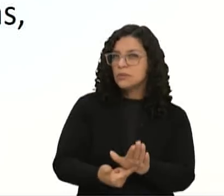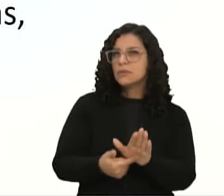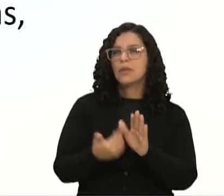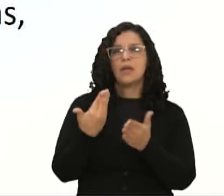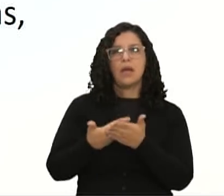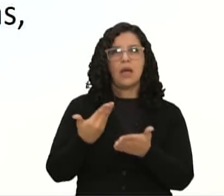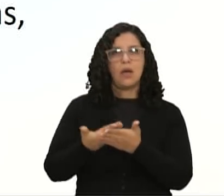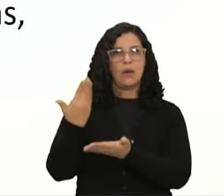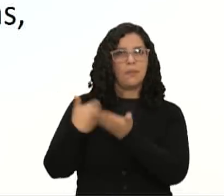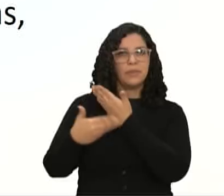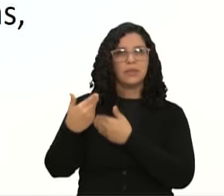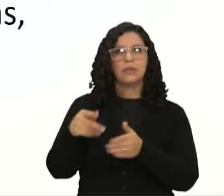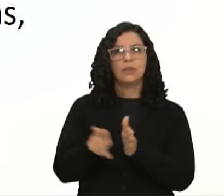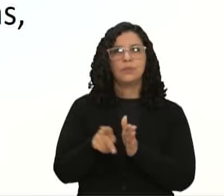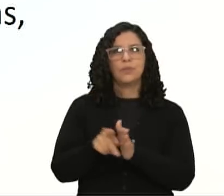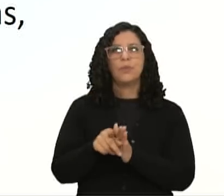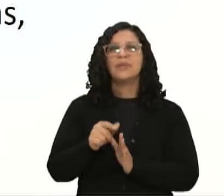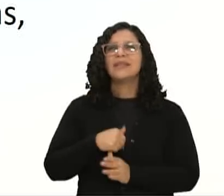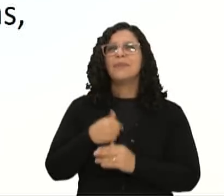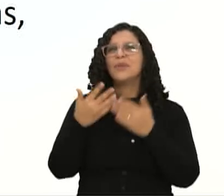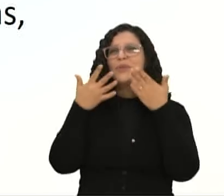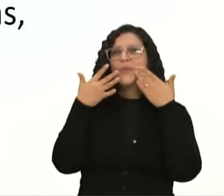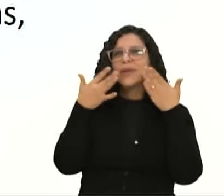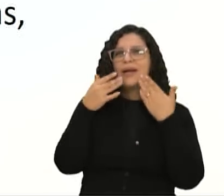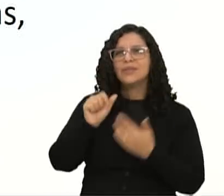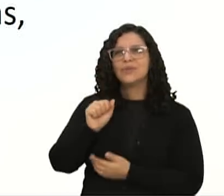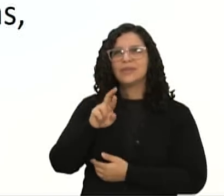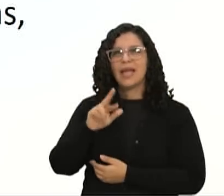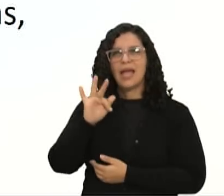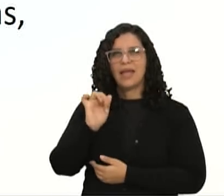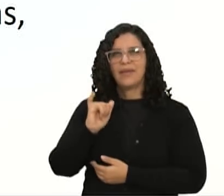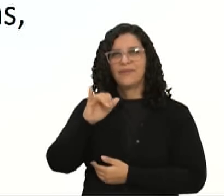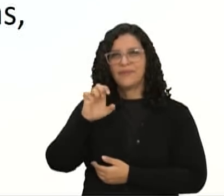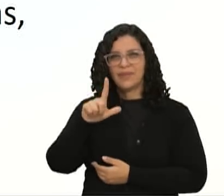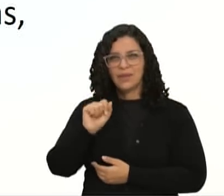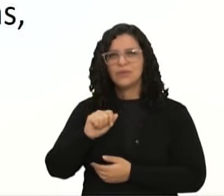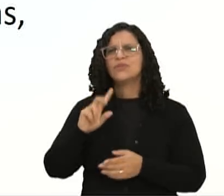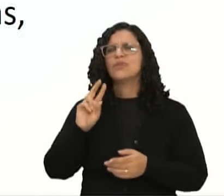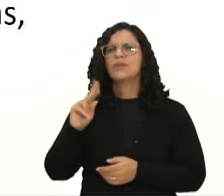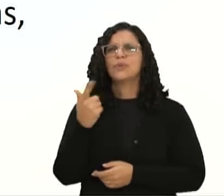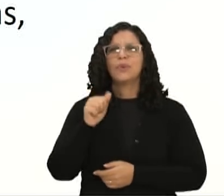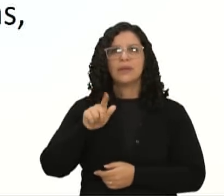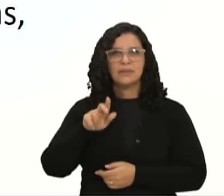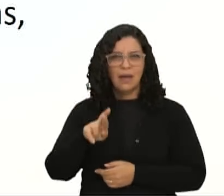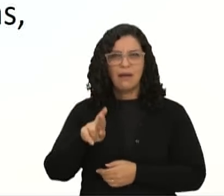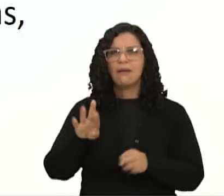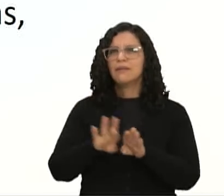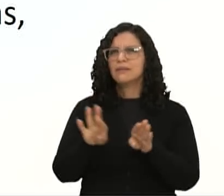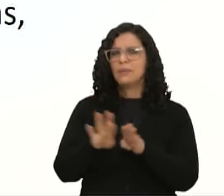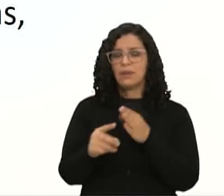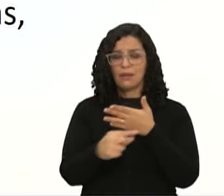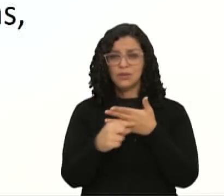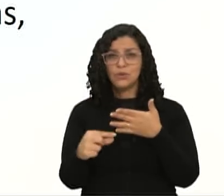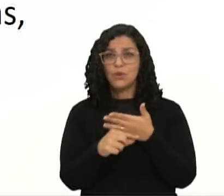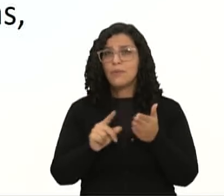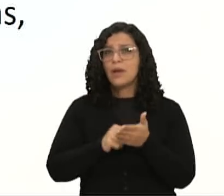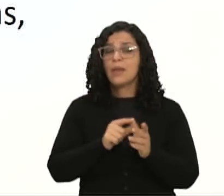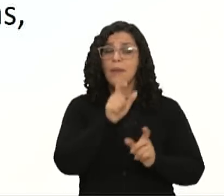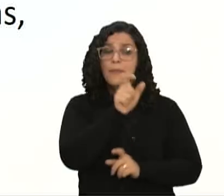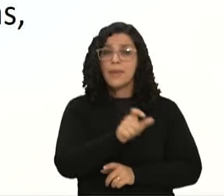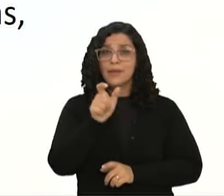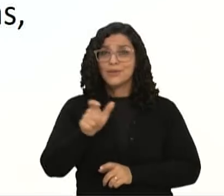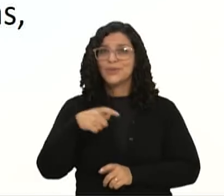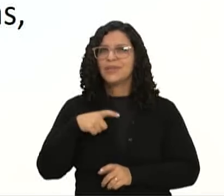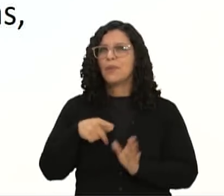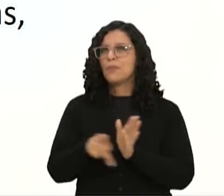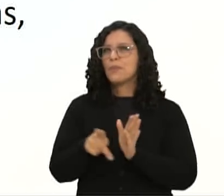para vocês tirinhas do Garfield, tirinhas do Agar, E já disse para vocês que as tirinhas, os personagens